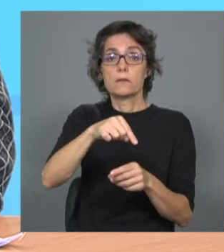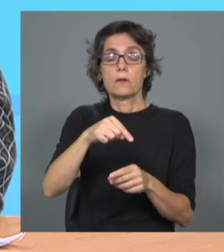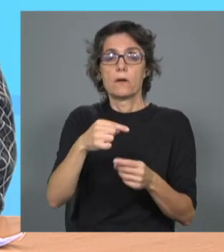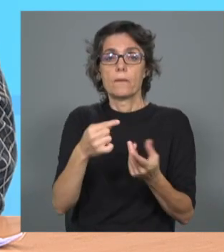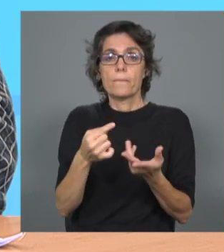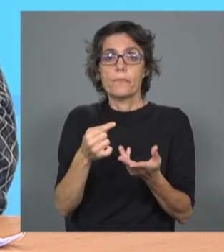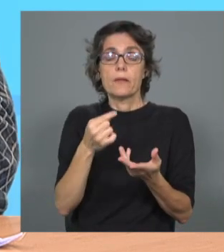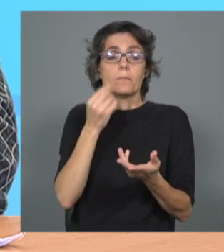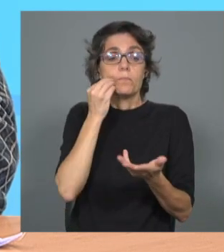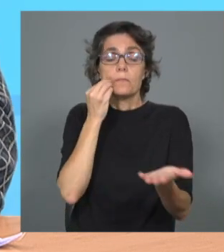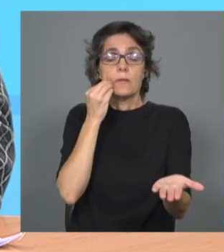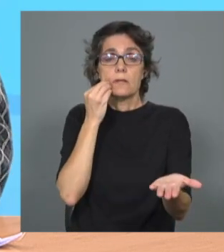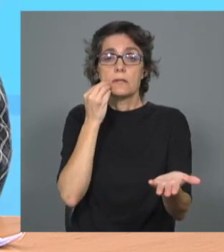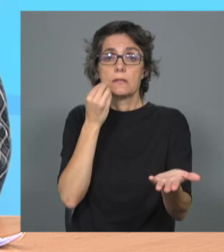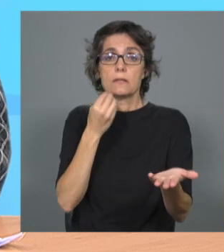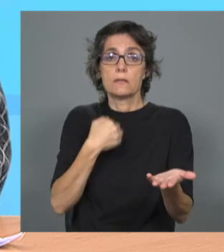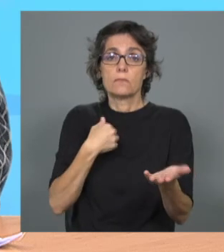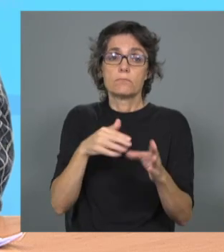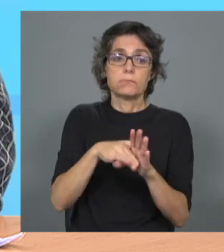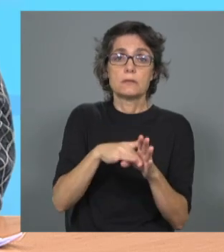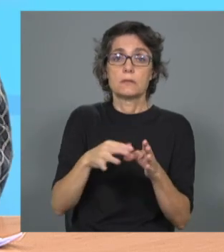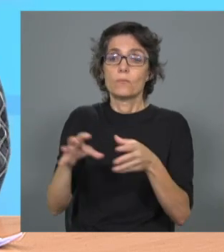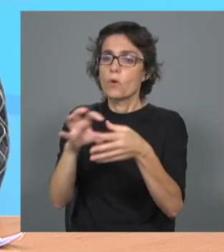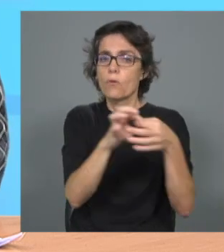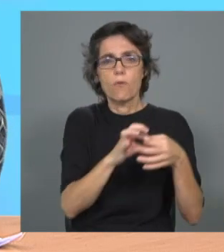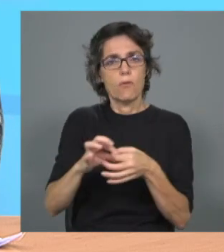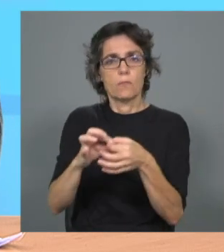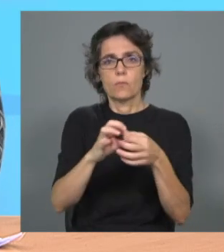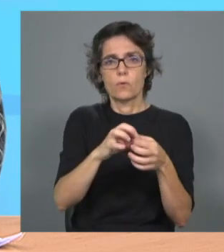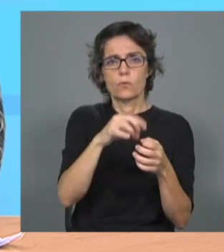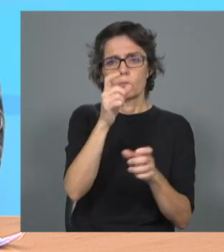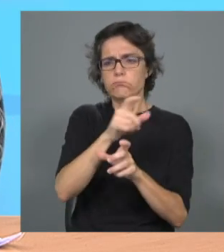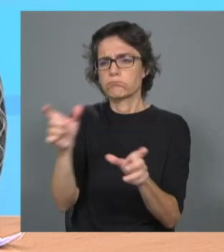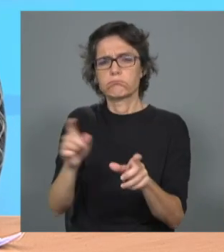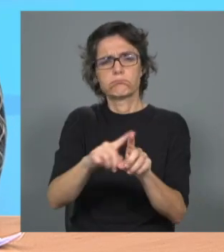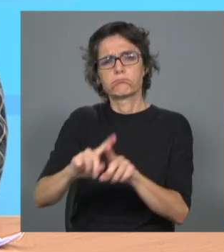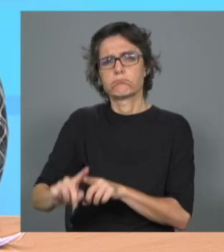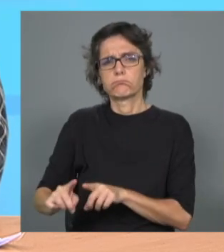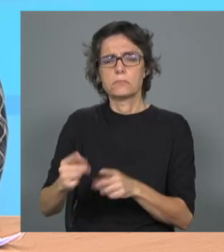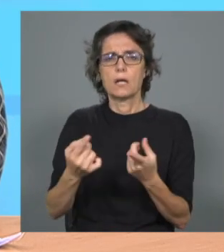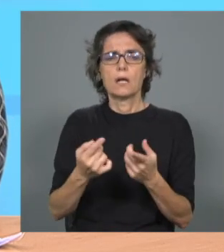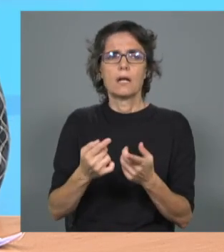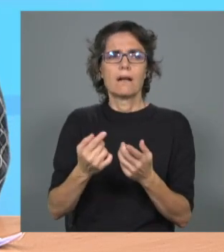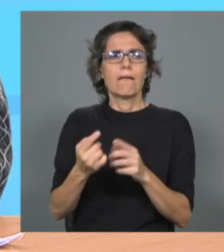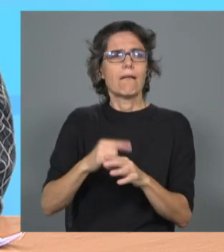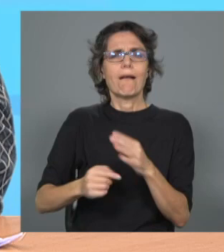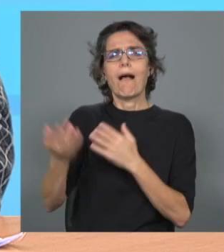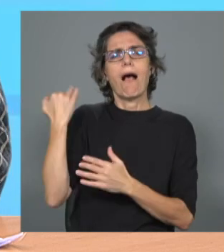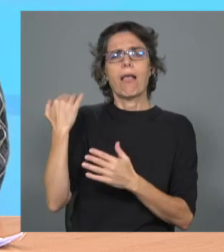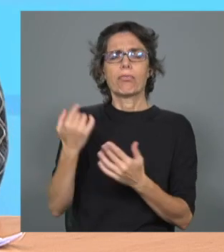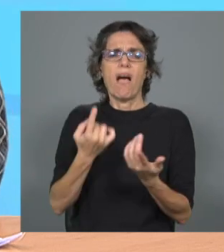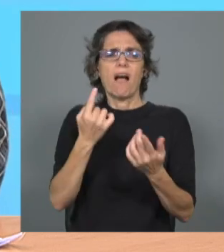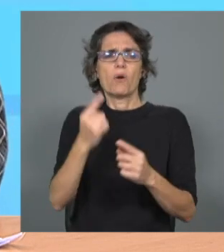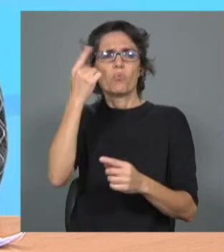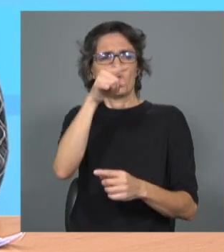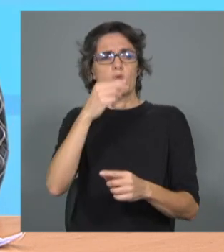lugar a uma participação e uma cooperação entre todos. Já não há aquele sentimento de que há um é mais importante